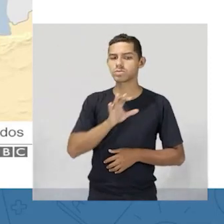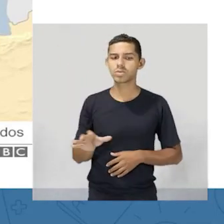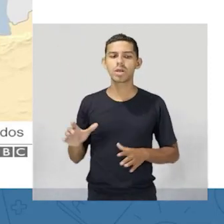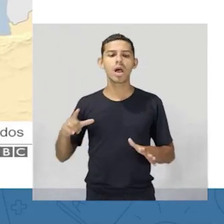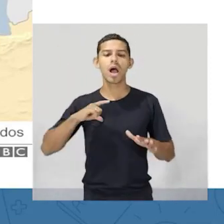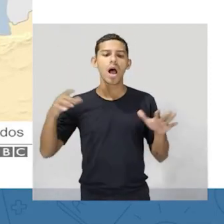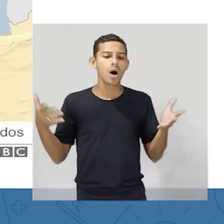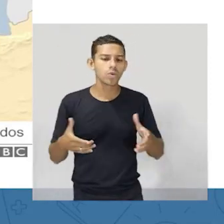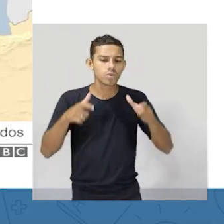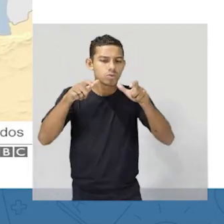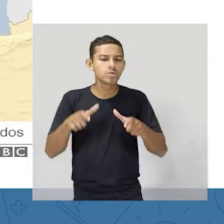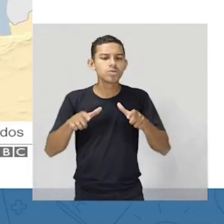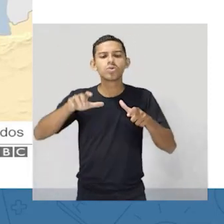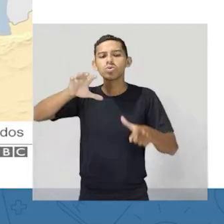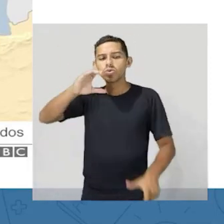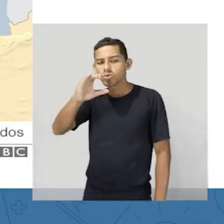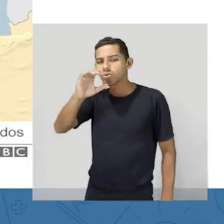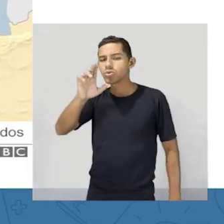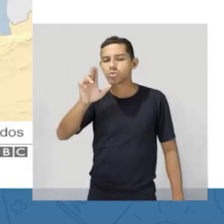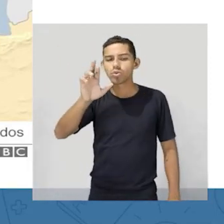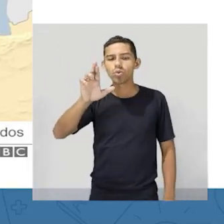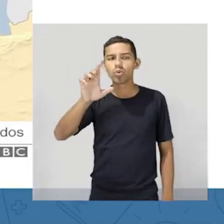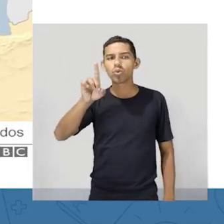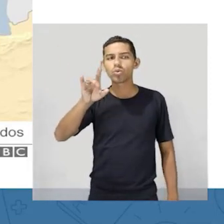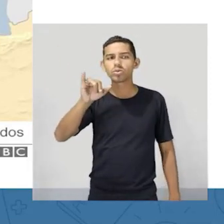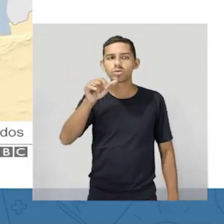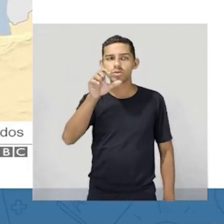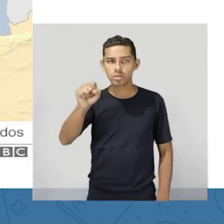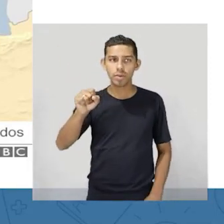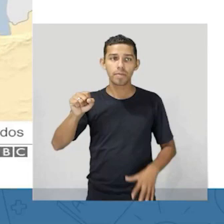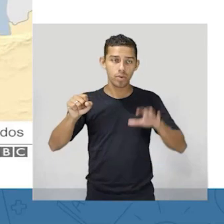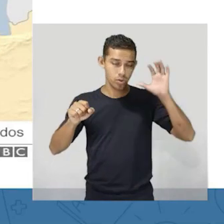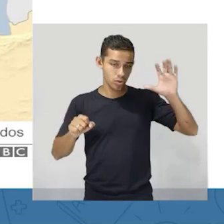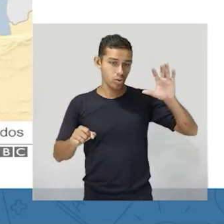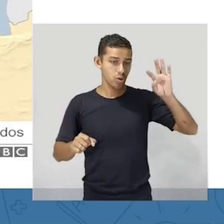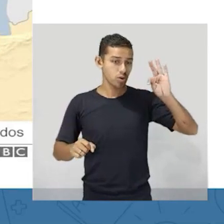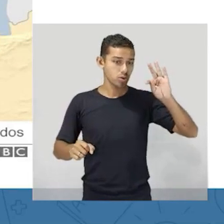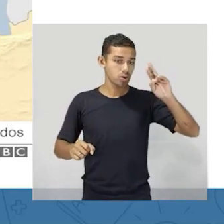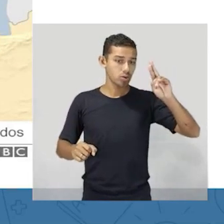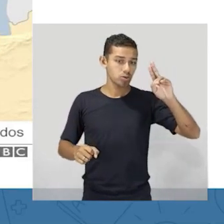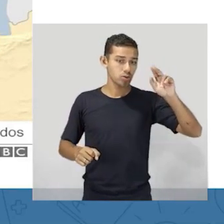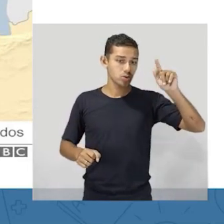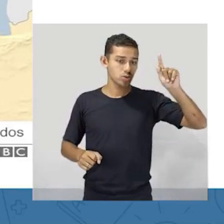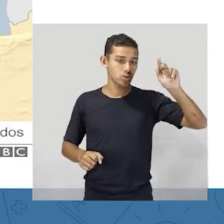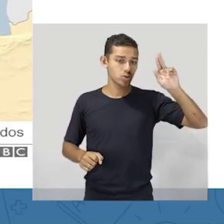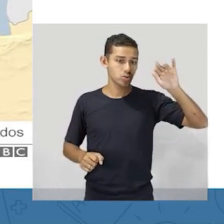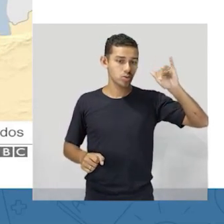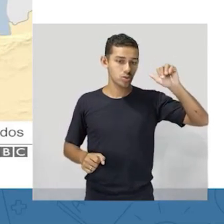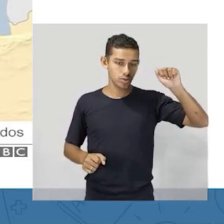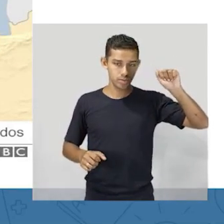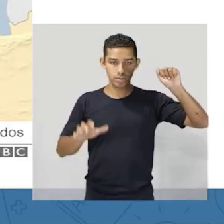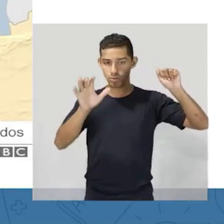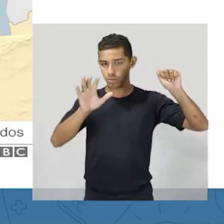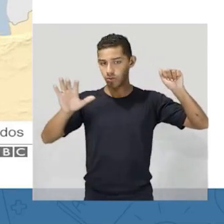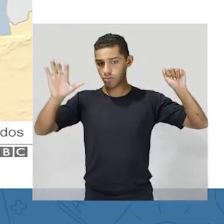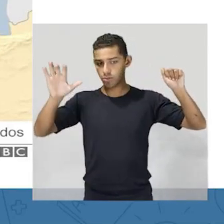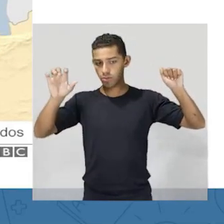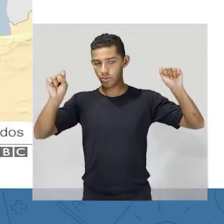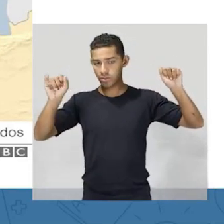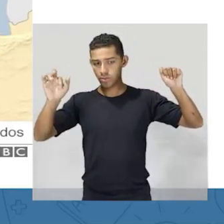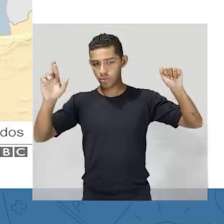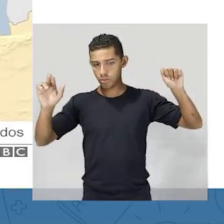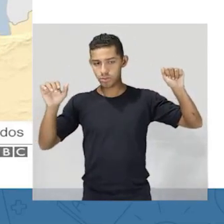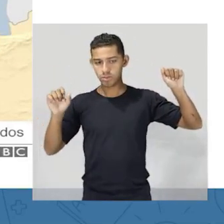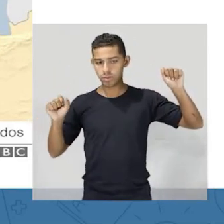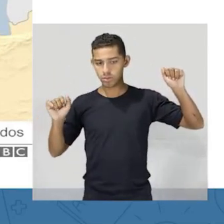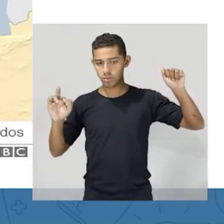localizada historicamente a área do Kurdistão, entre a Turquia, que pega a maior parte do território, a Síria, o Iraque, o Irã e também uma pequena parte ali